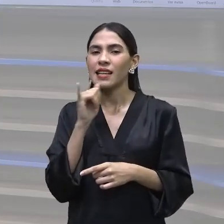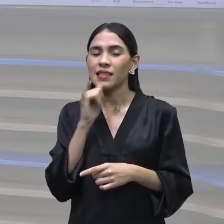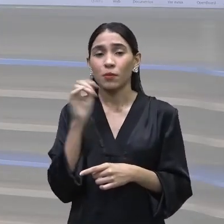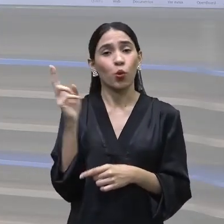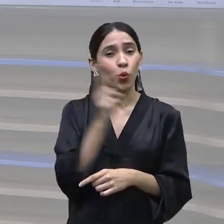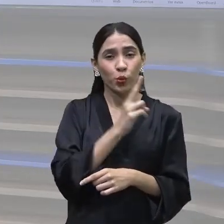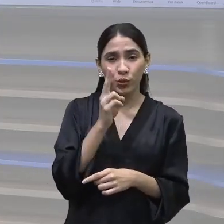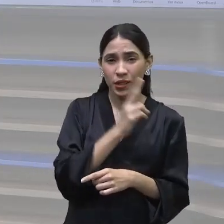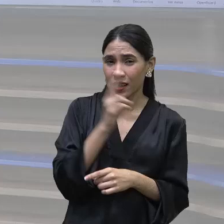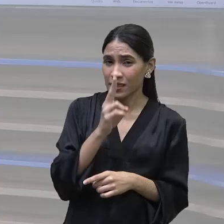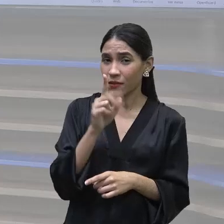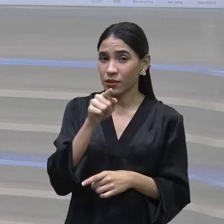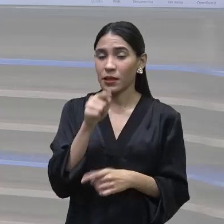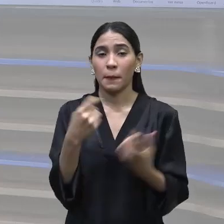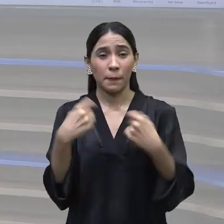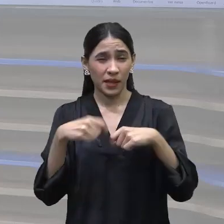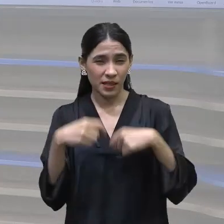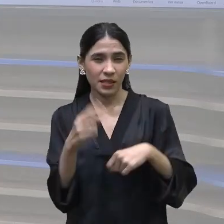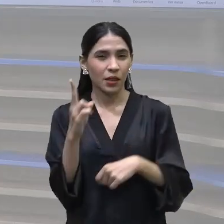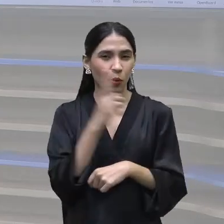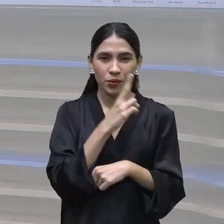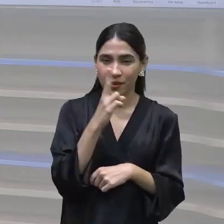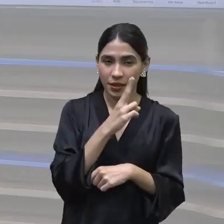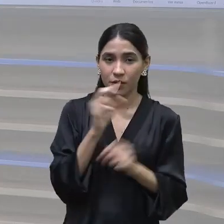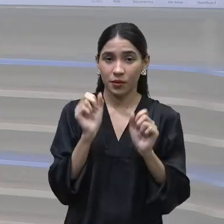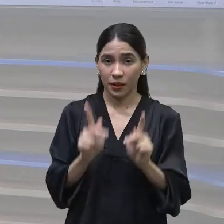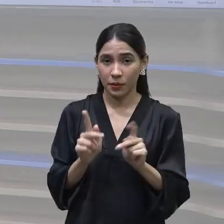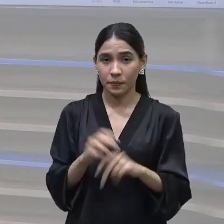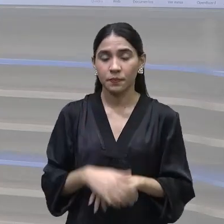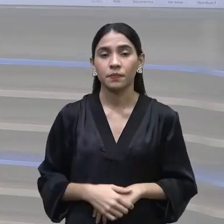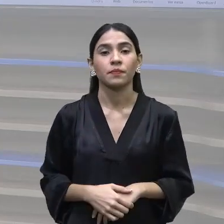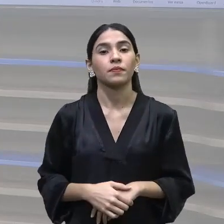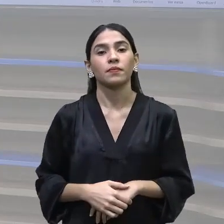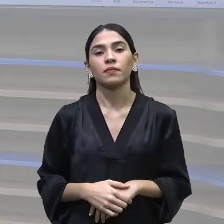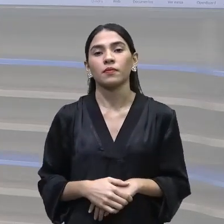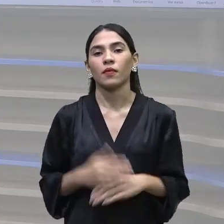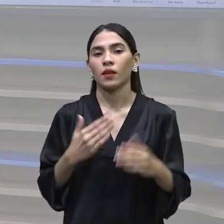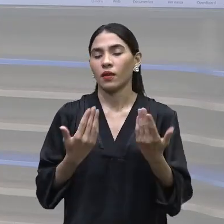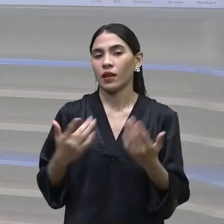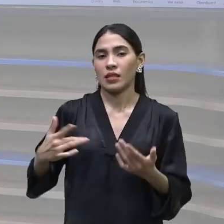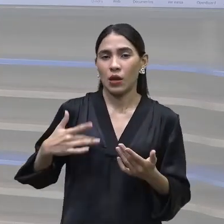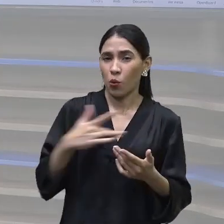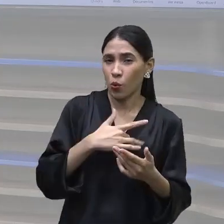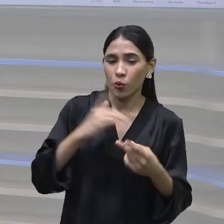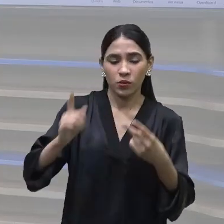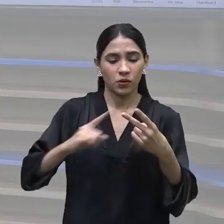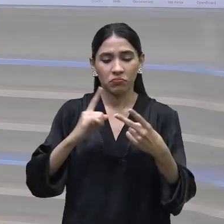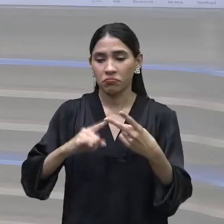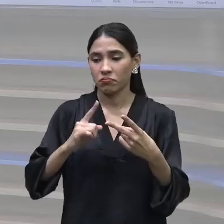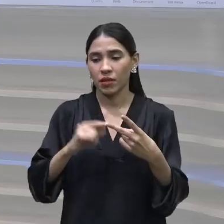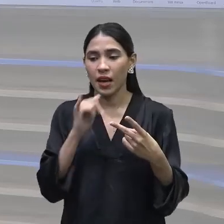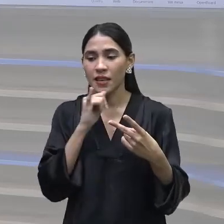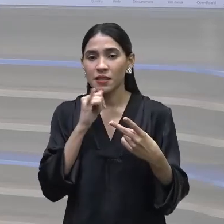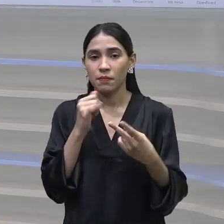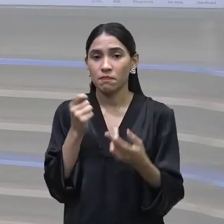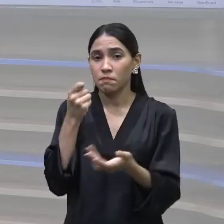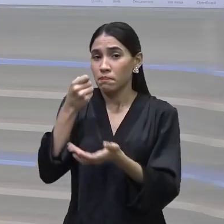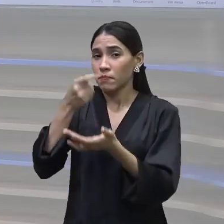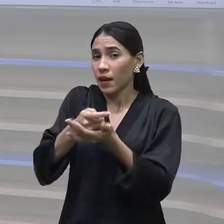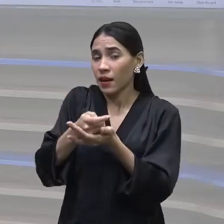caso, quando você realmente precisar, tá? Seja em caso de saúde, em caso de